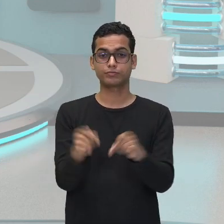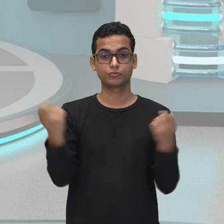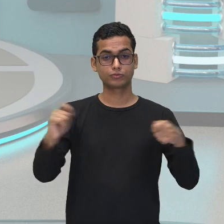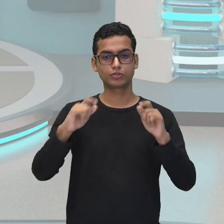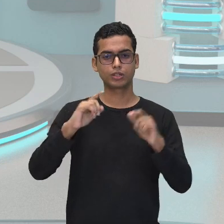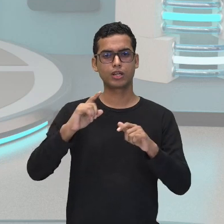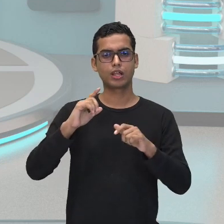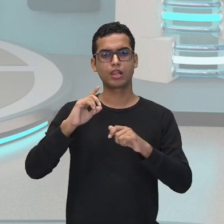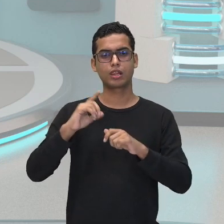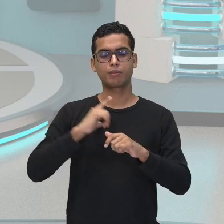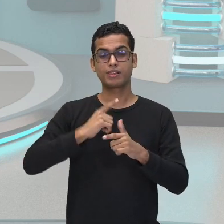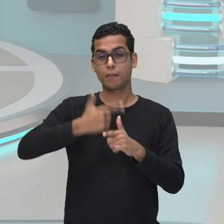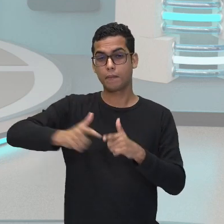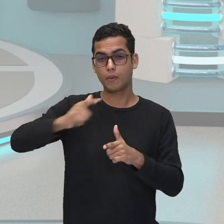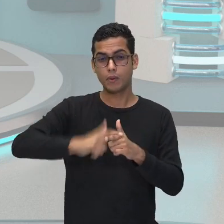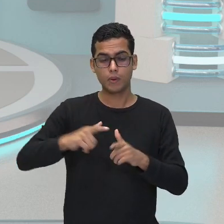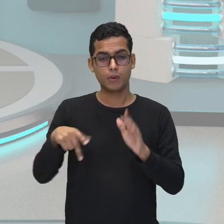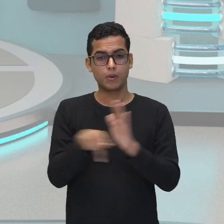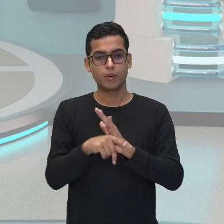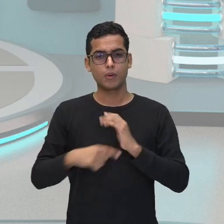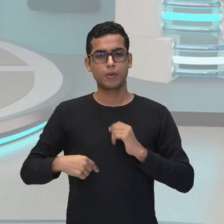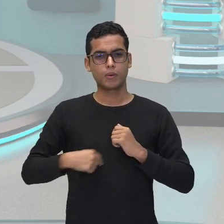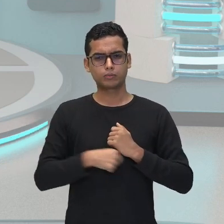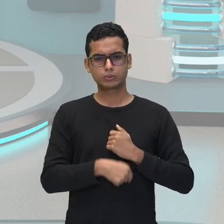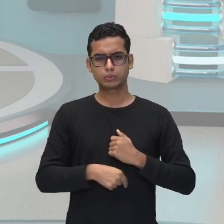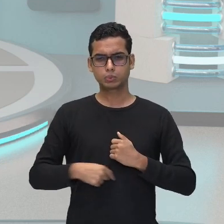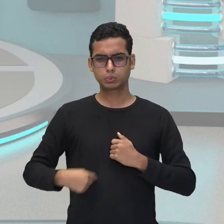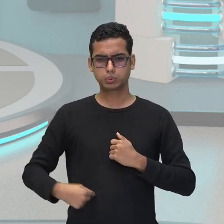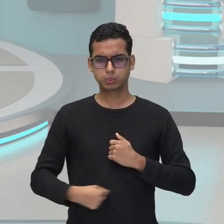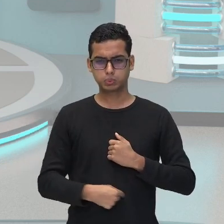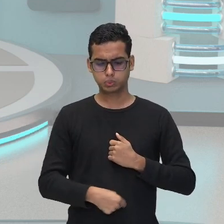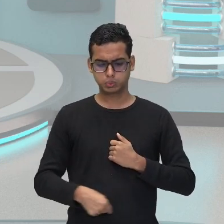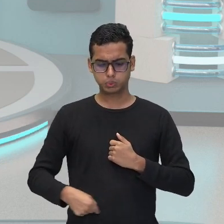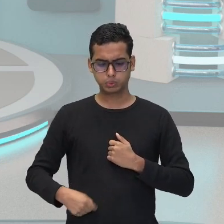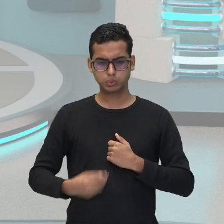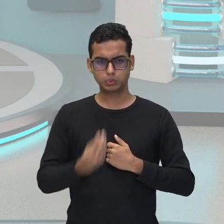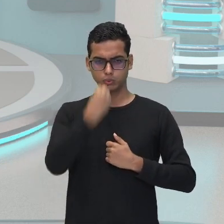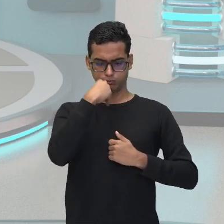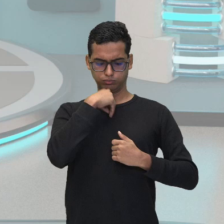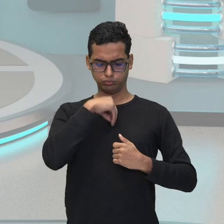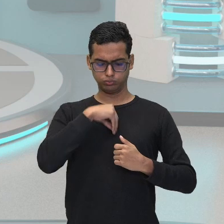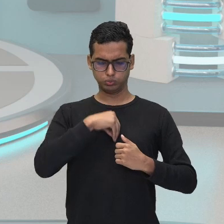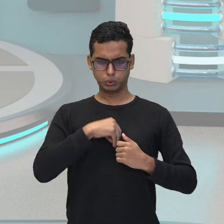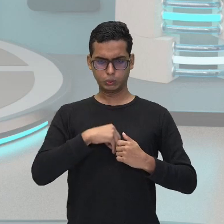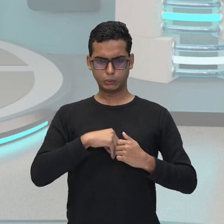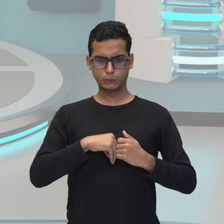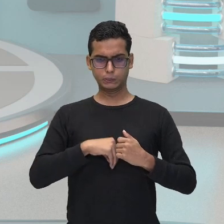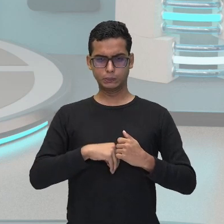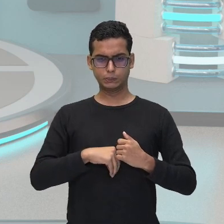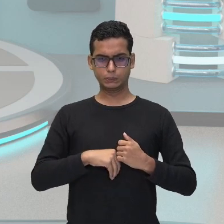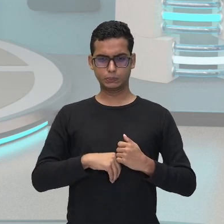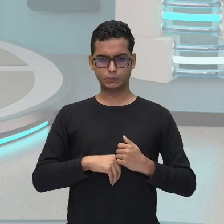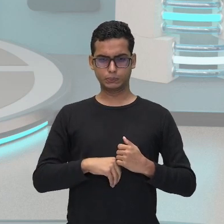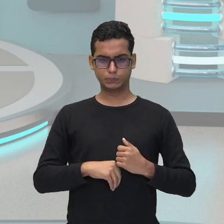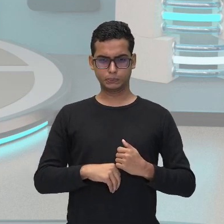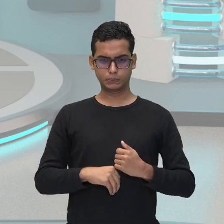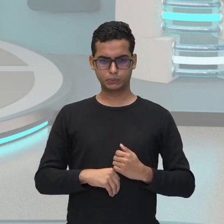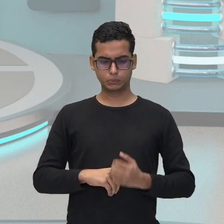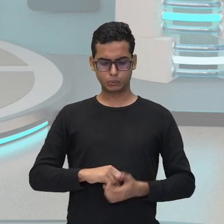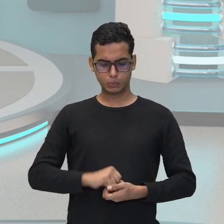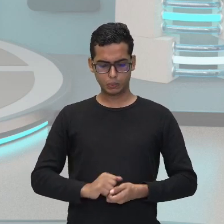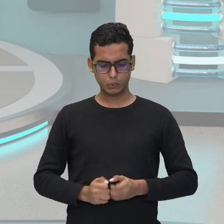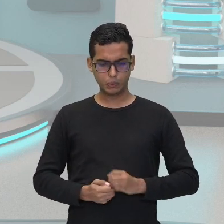de digestão pelo seu metabolismo, né? Ser mais lento. E, geralmente, uma pessoa que